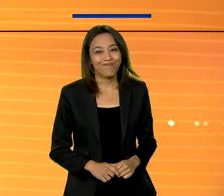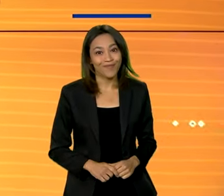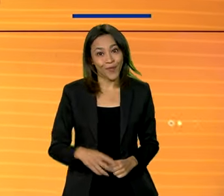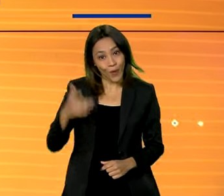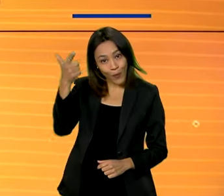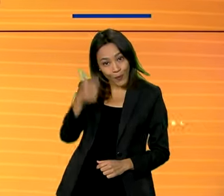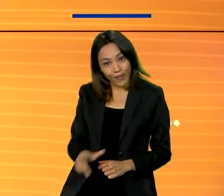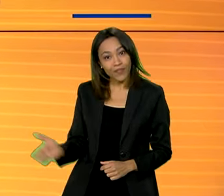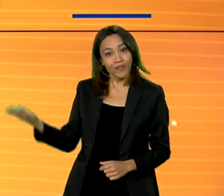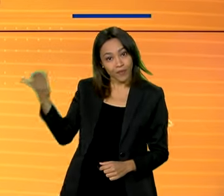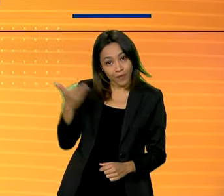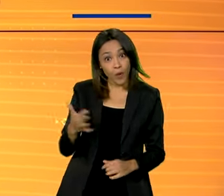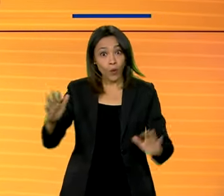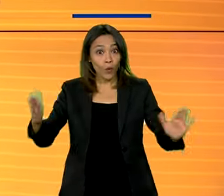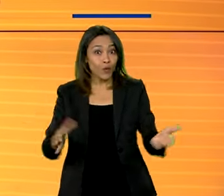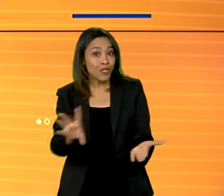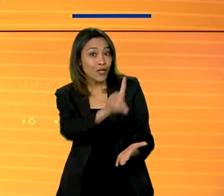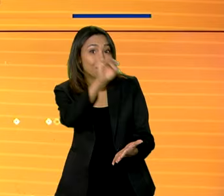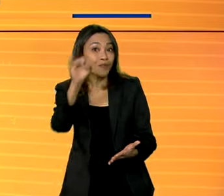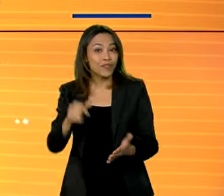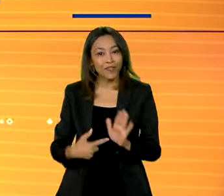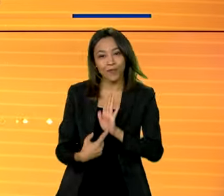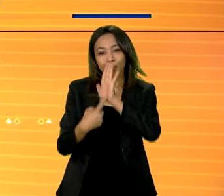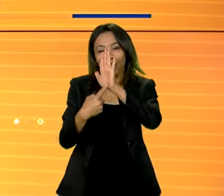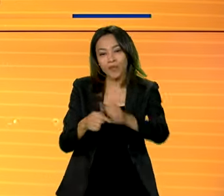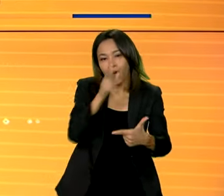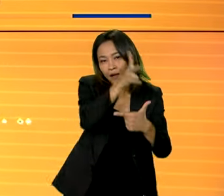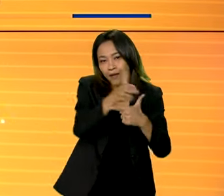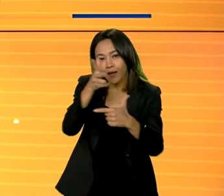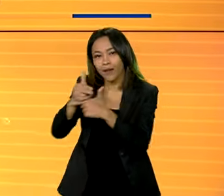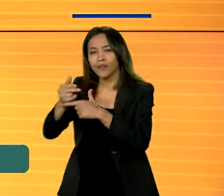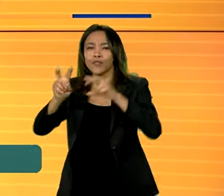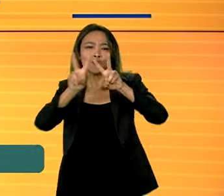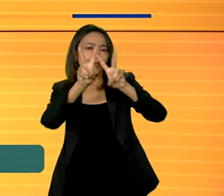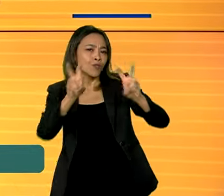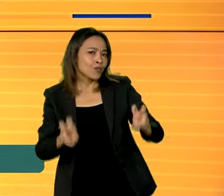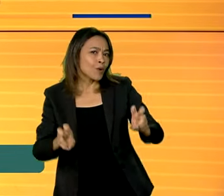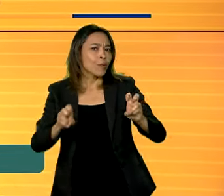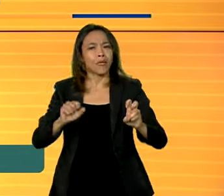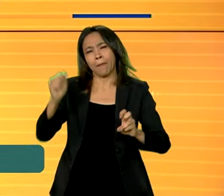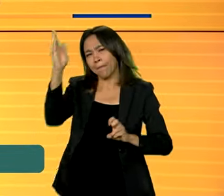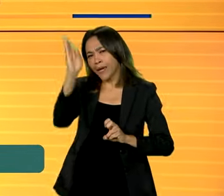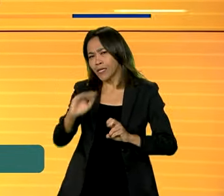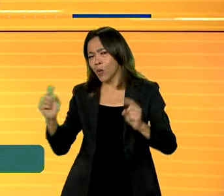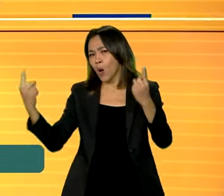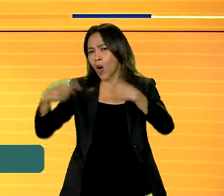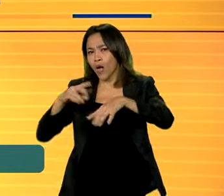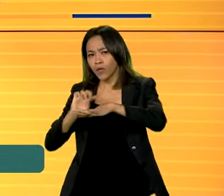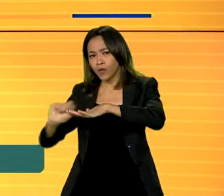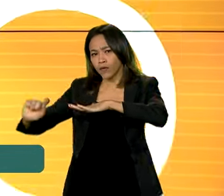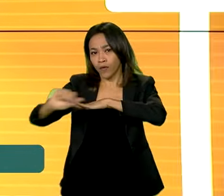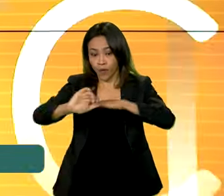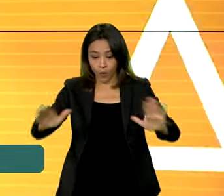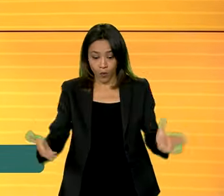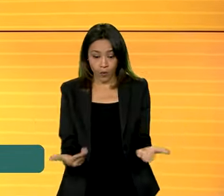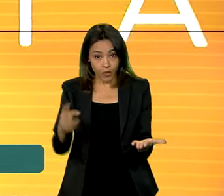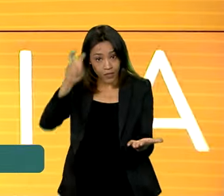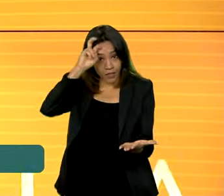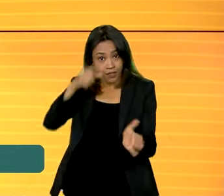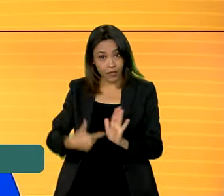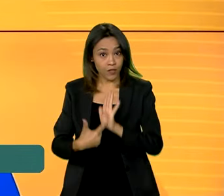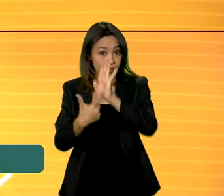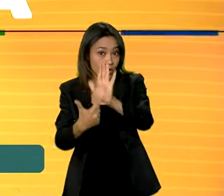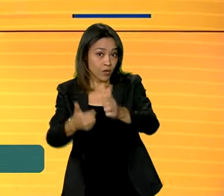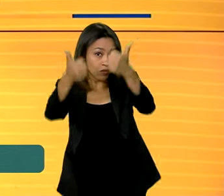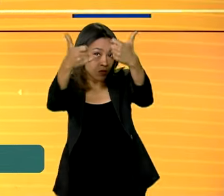Estamos de volta e hoje é dia do nosso quadro Brasil contra Fake. Na reportagem desta quinta-feira, a gente esclarece para você